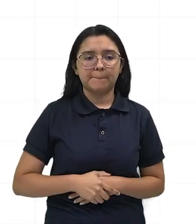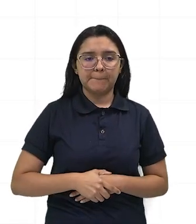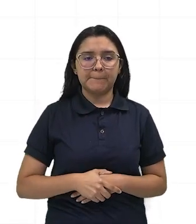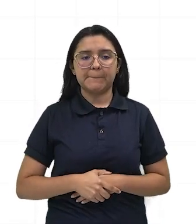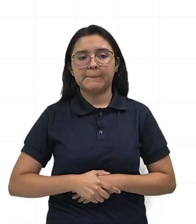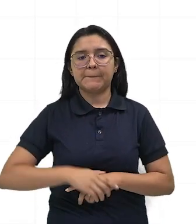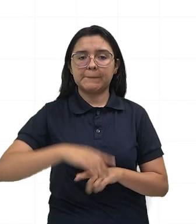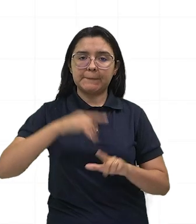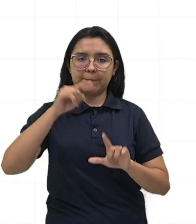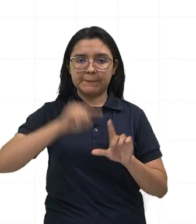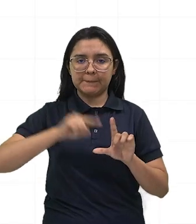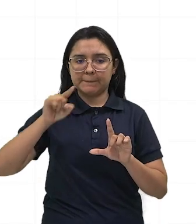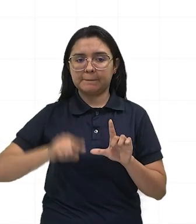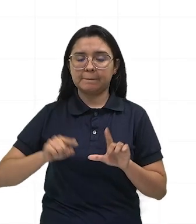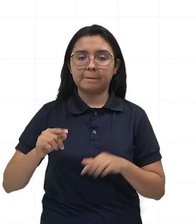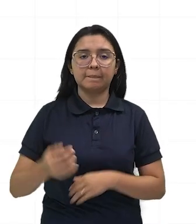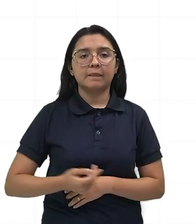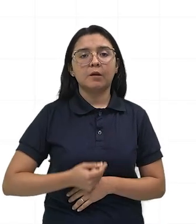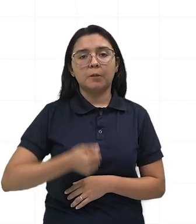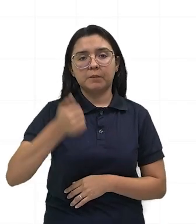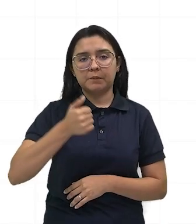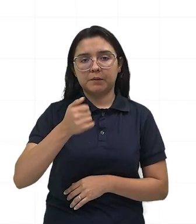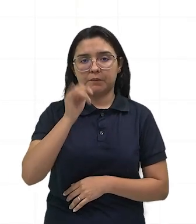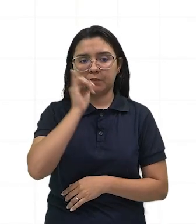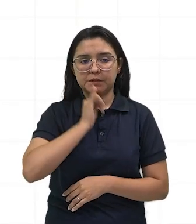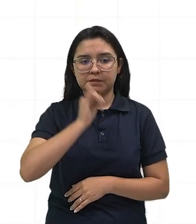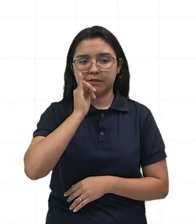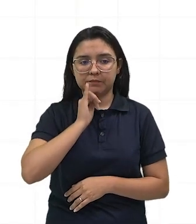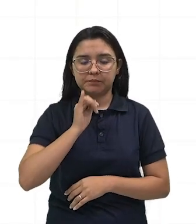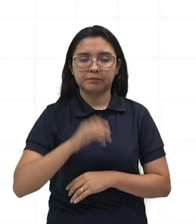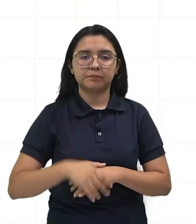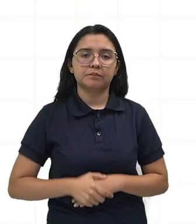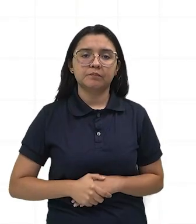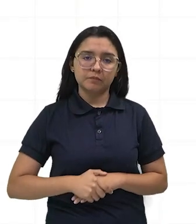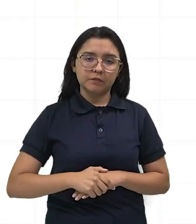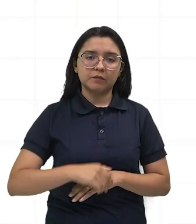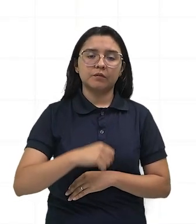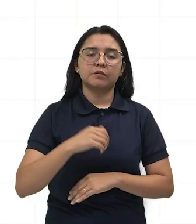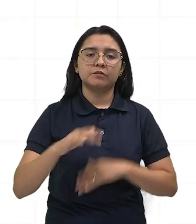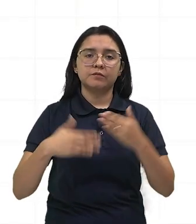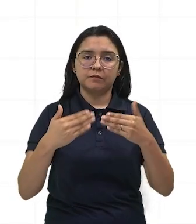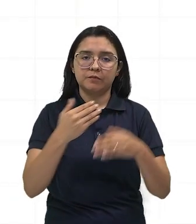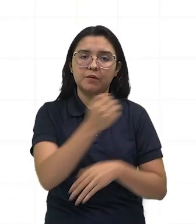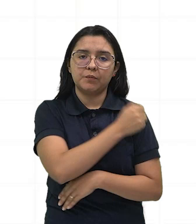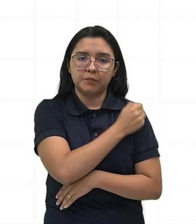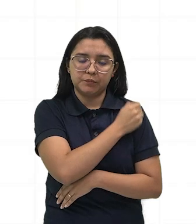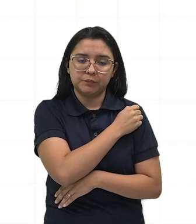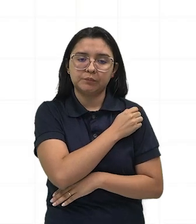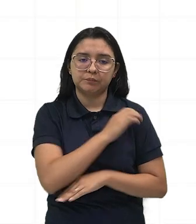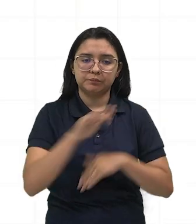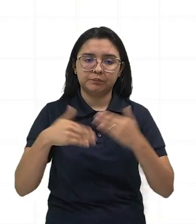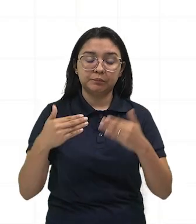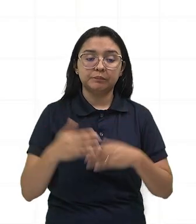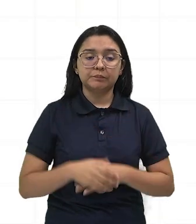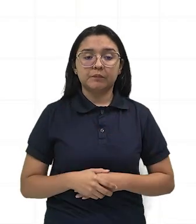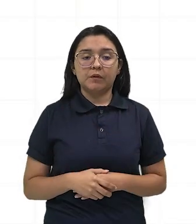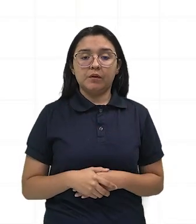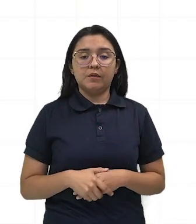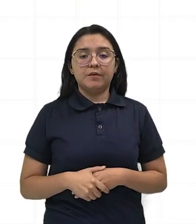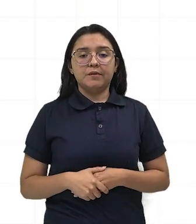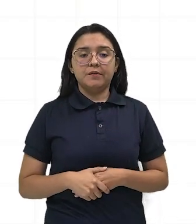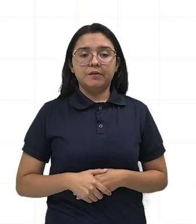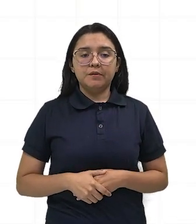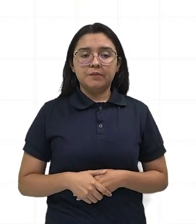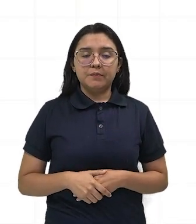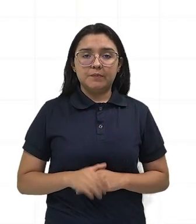gráficos e um exemplo, né? O nosso primeiro exemplo, desempenho estudantil. Então, nós vimos